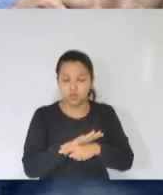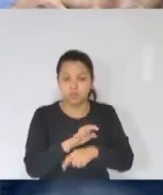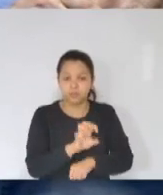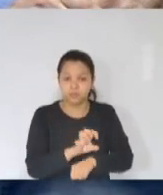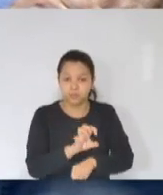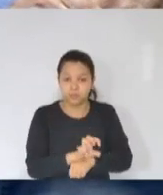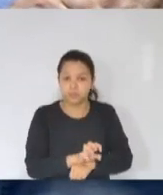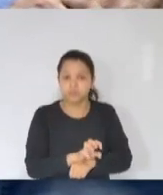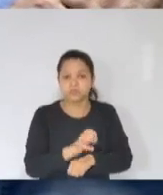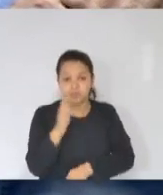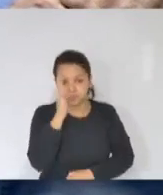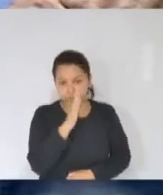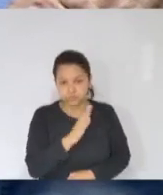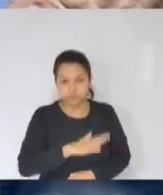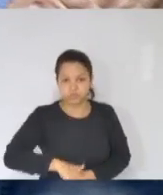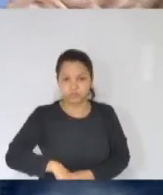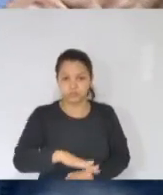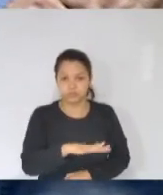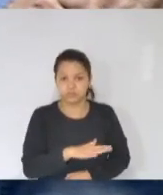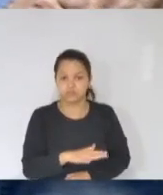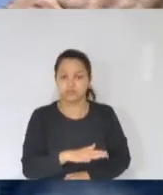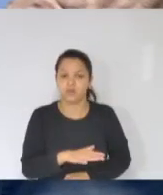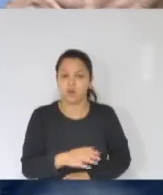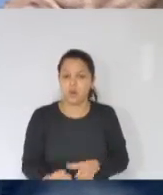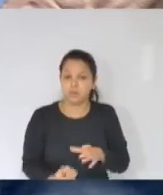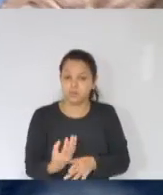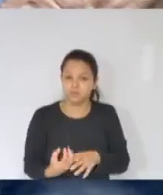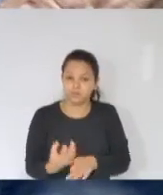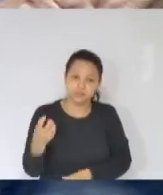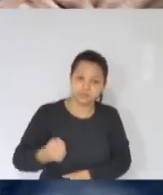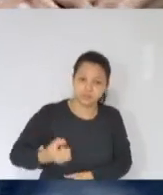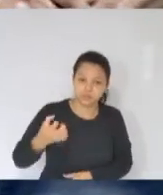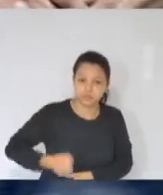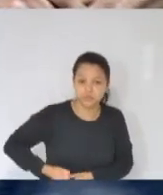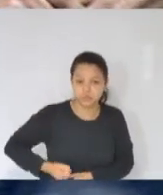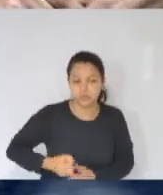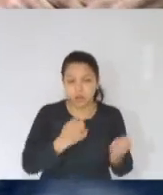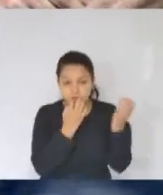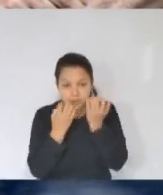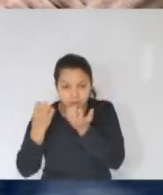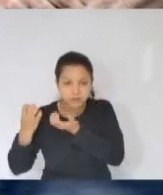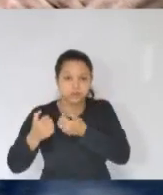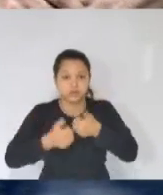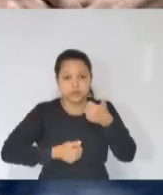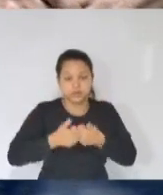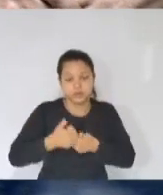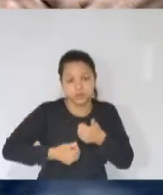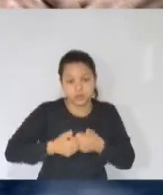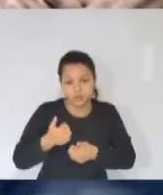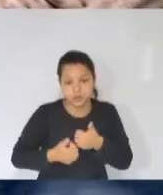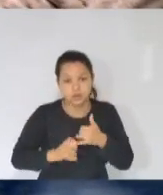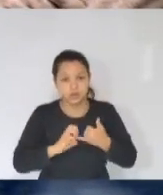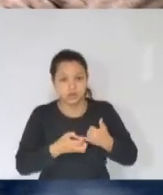qual assim é produzido leite, milho, feijão, arroz e a carne.